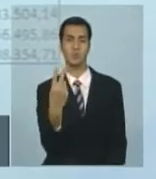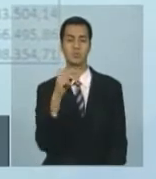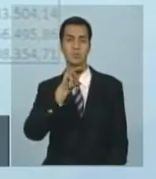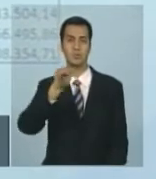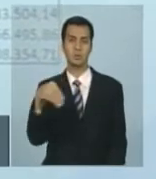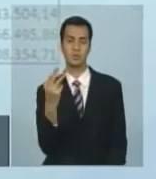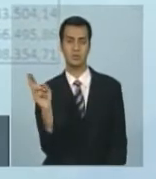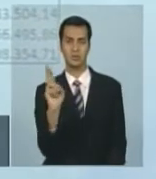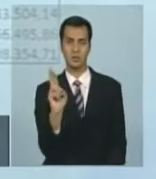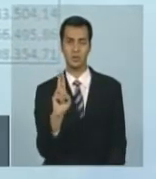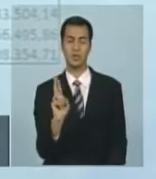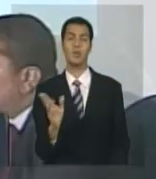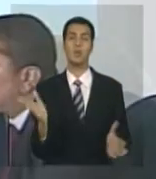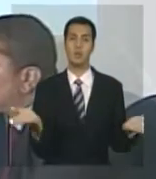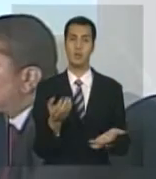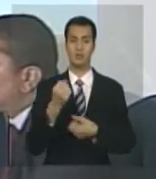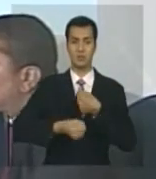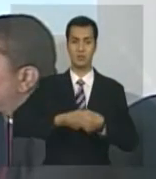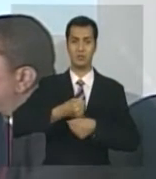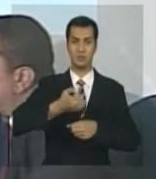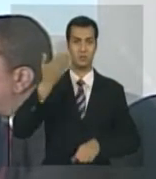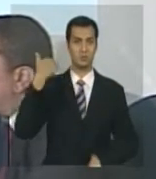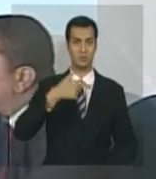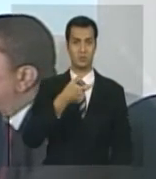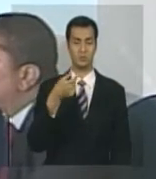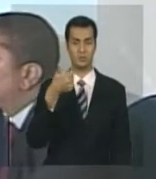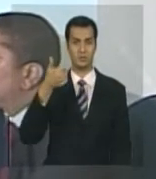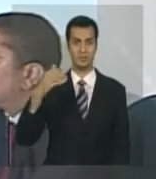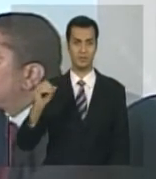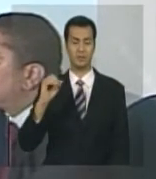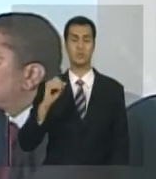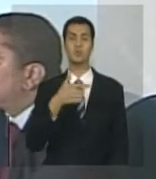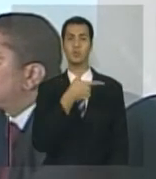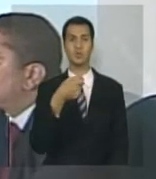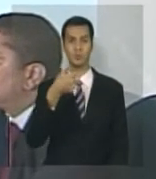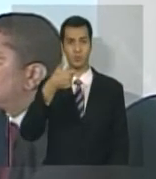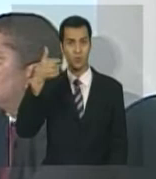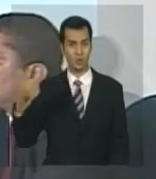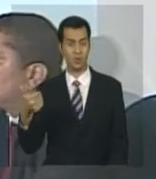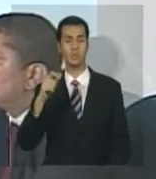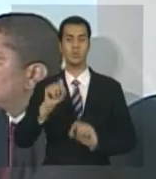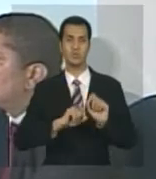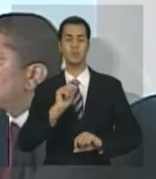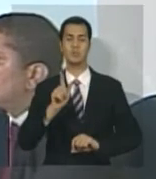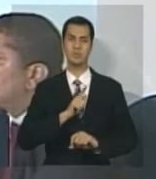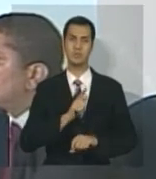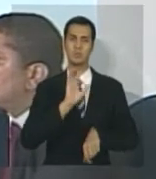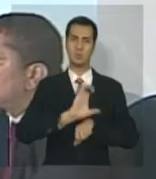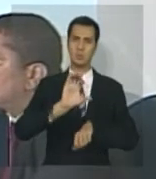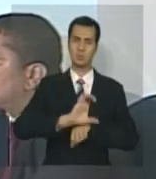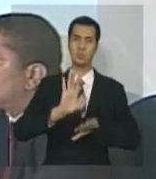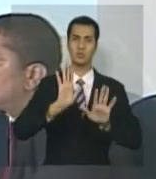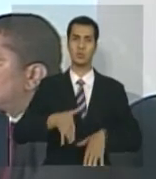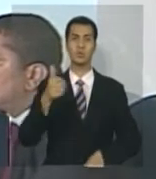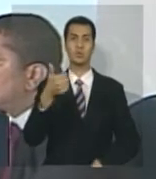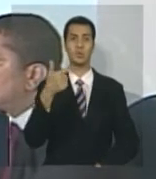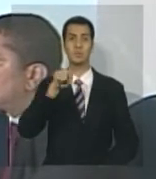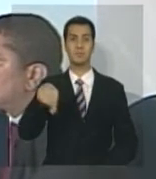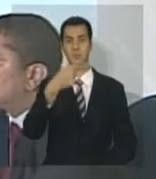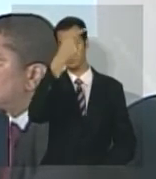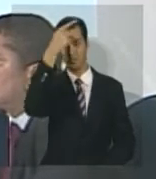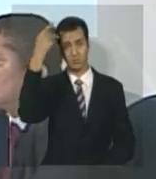ano, a Defesa Civil Nacional capacitou e treinou mais de 6 mil agentes de Defesa Civil.